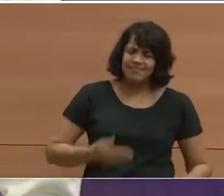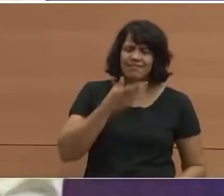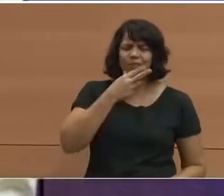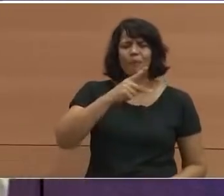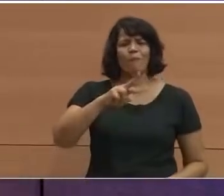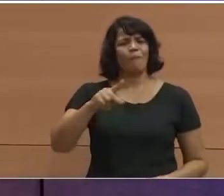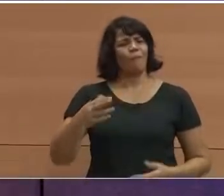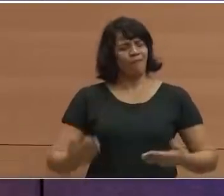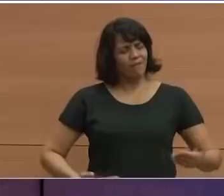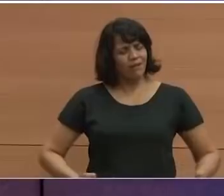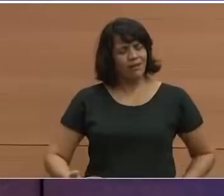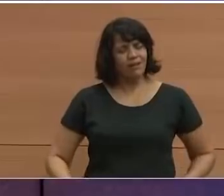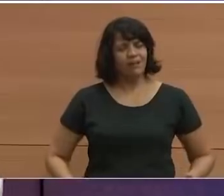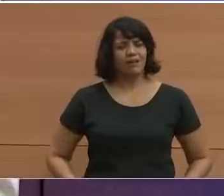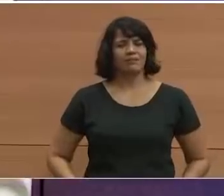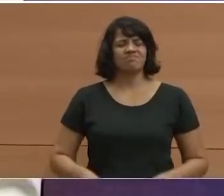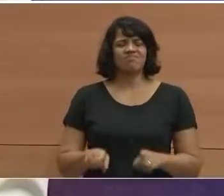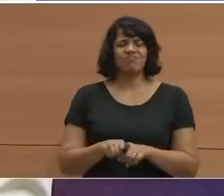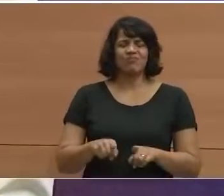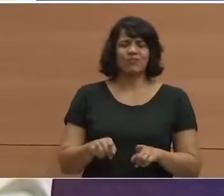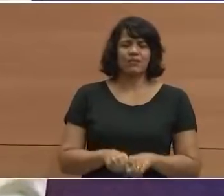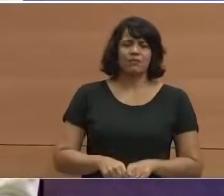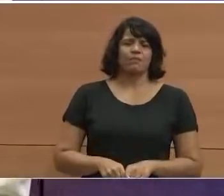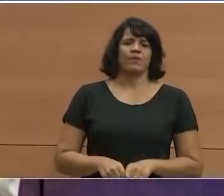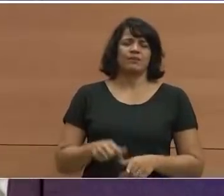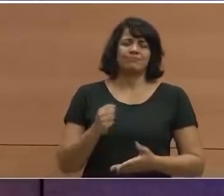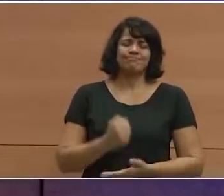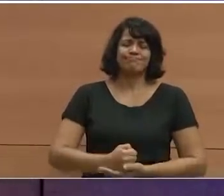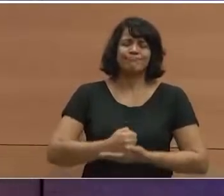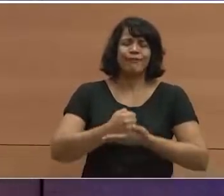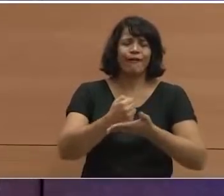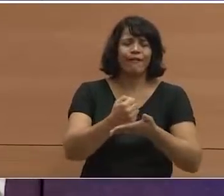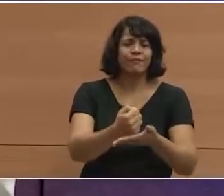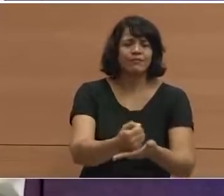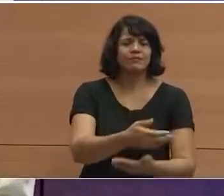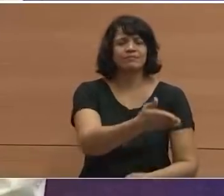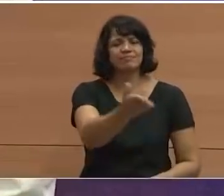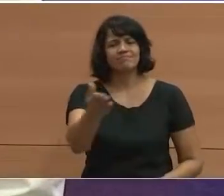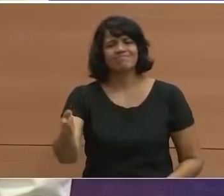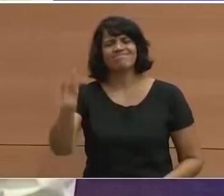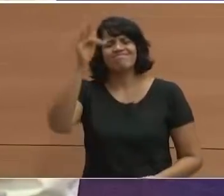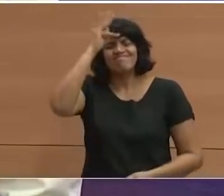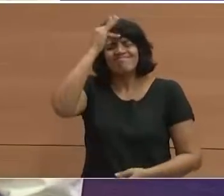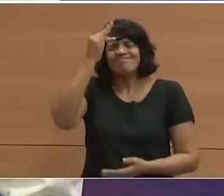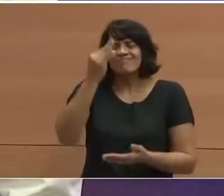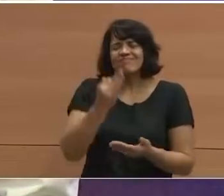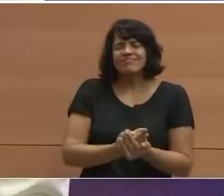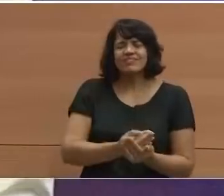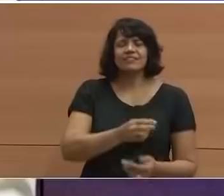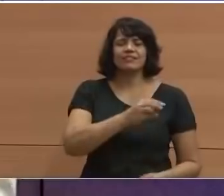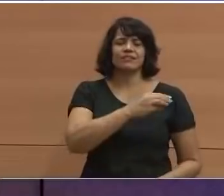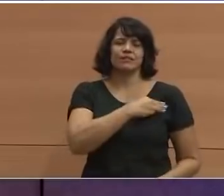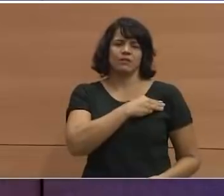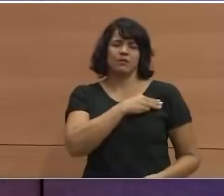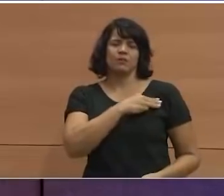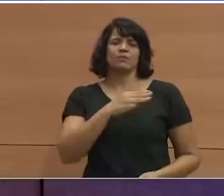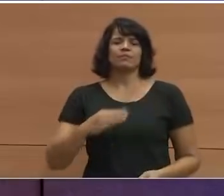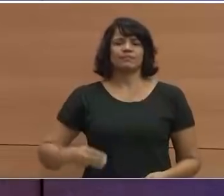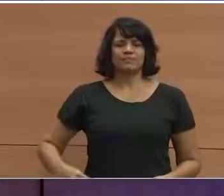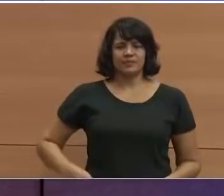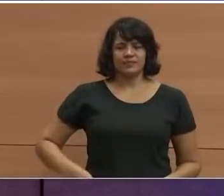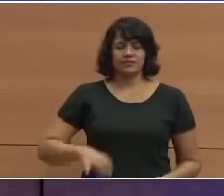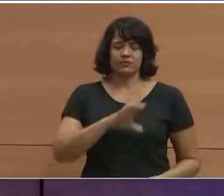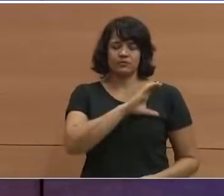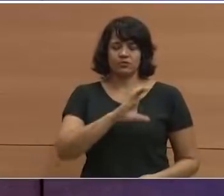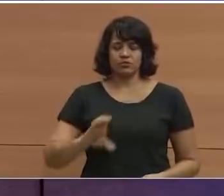quanto a vós outros, fiel ministro de Cristo, o qual também nos relatou do vosso amor